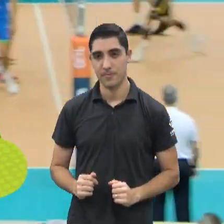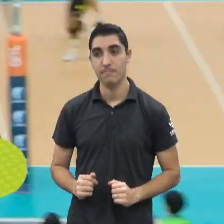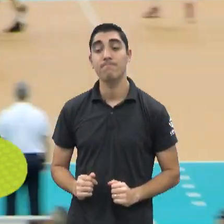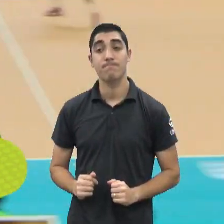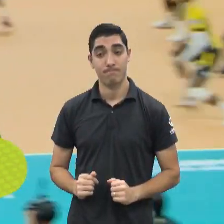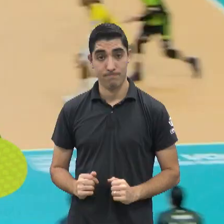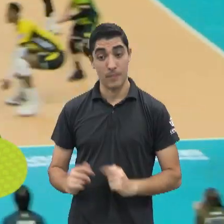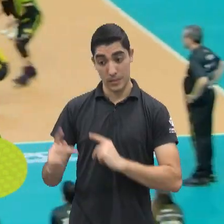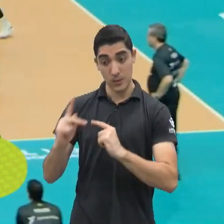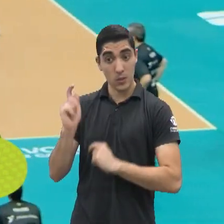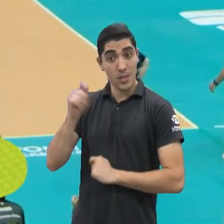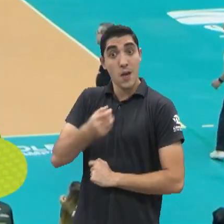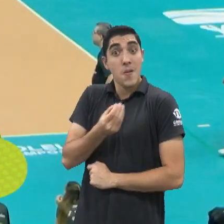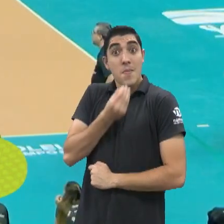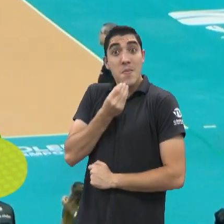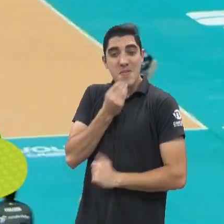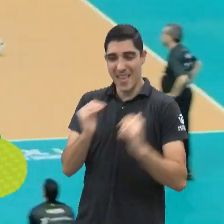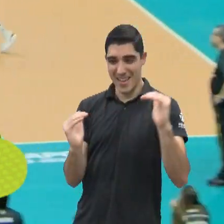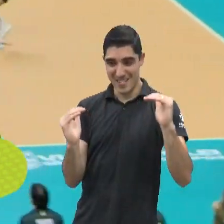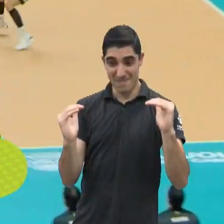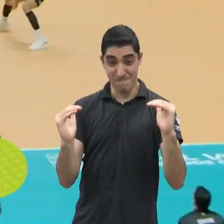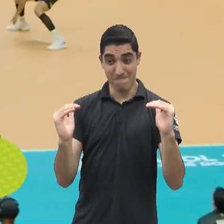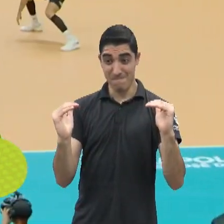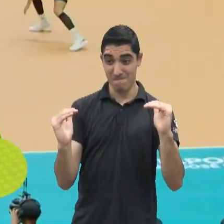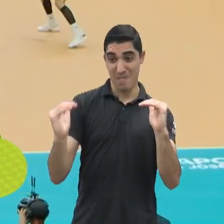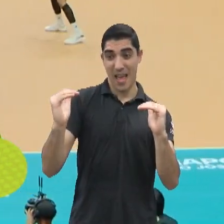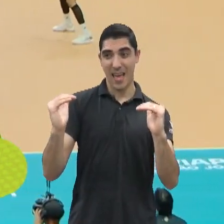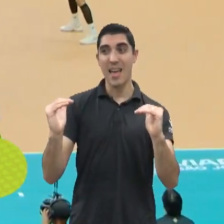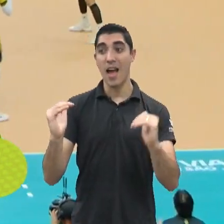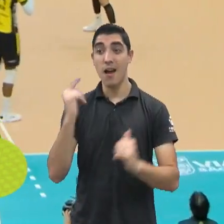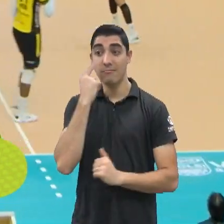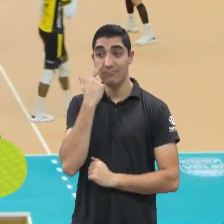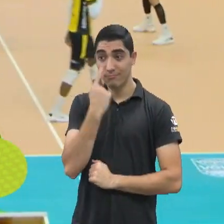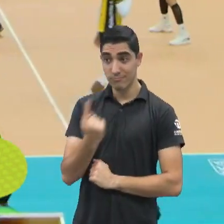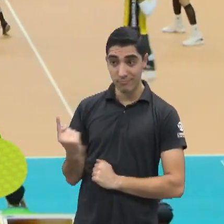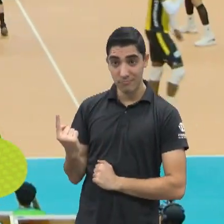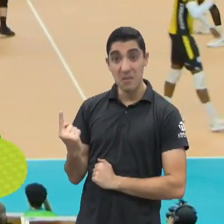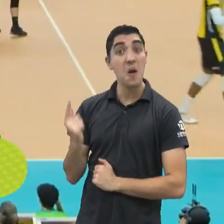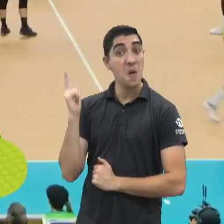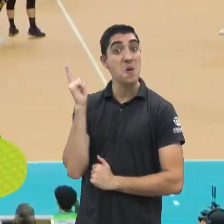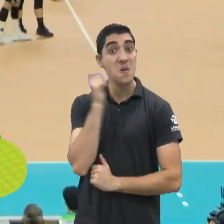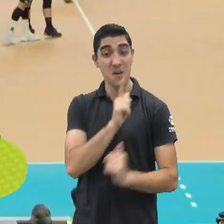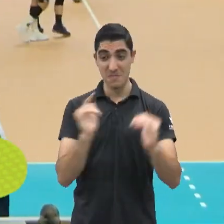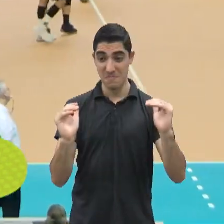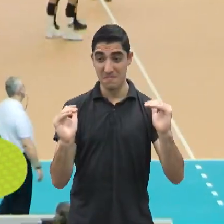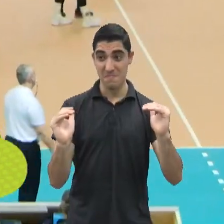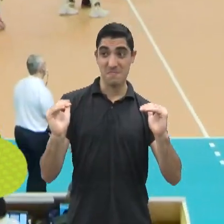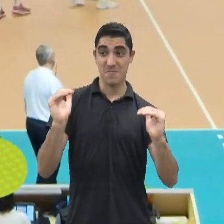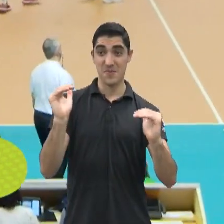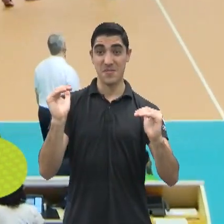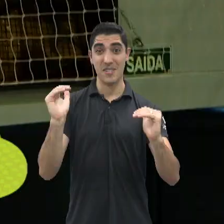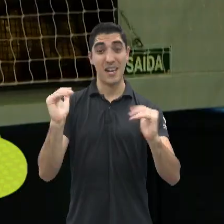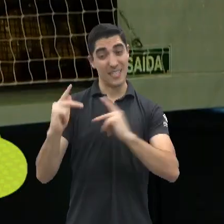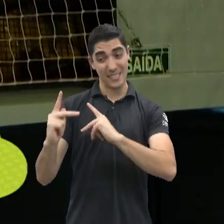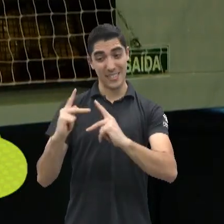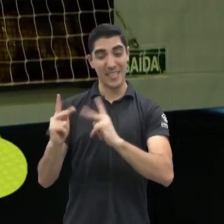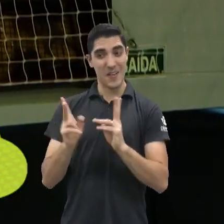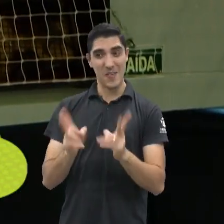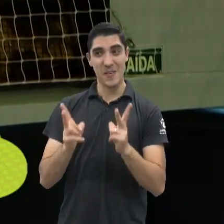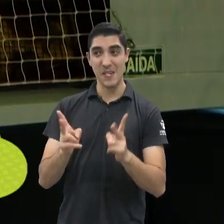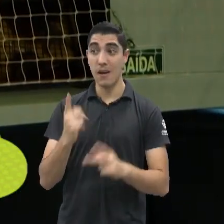Chance do São José passar à frente e a devolução de primeira do Vini surpreendeu. Os donos da casa liderando o set